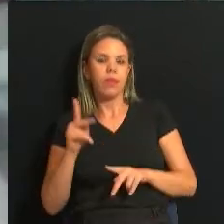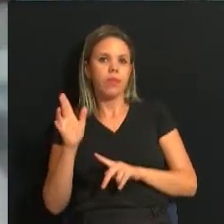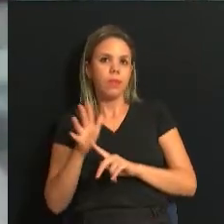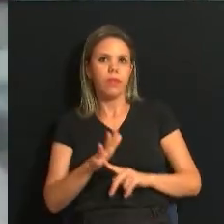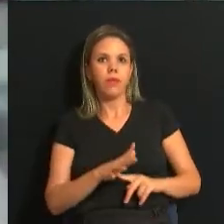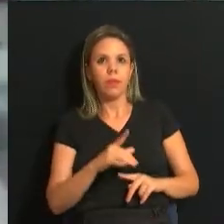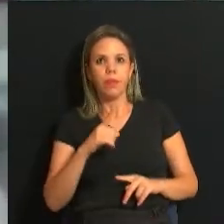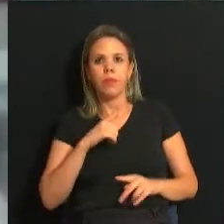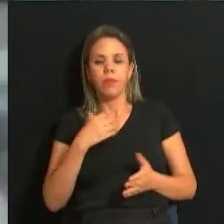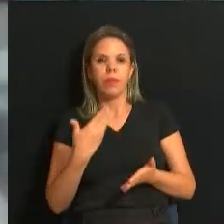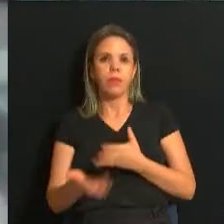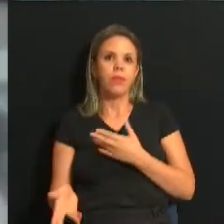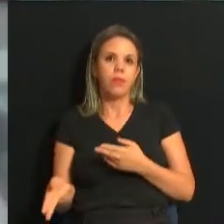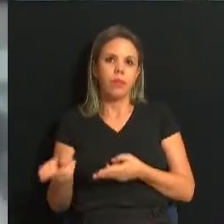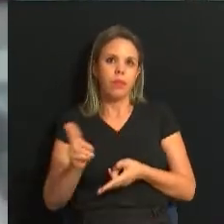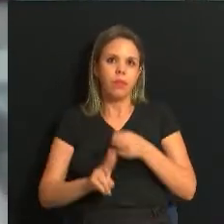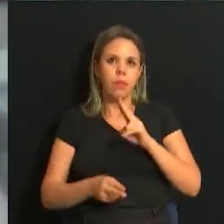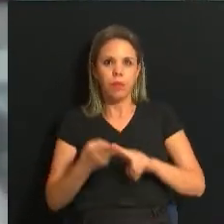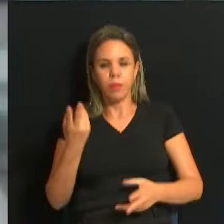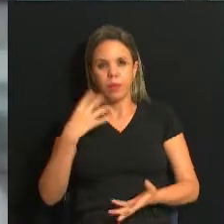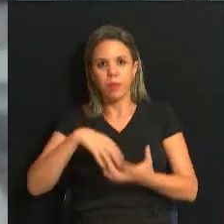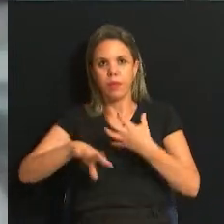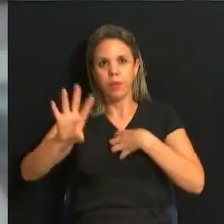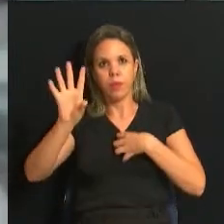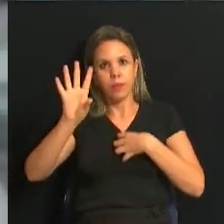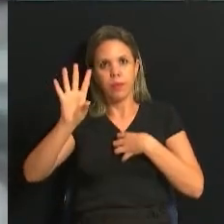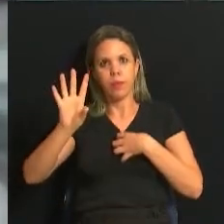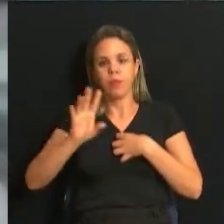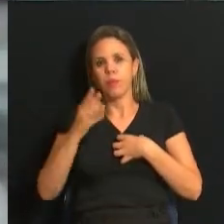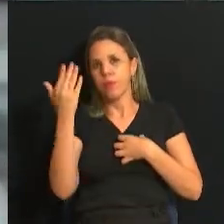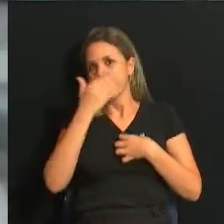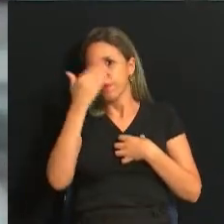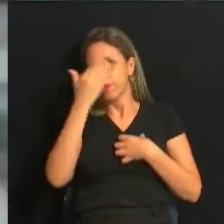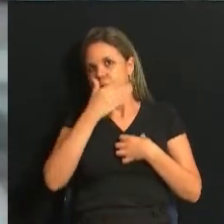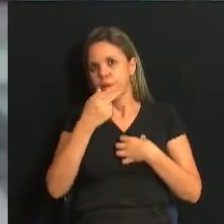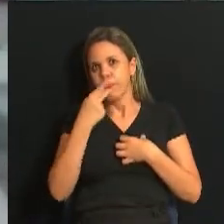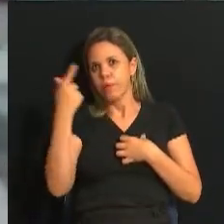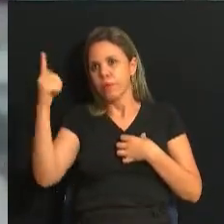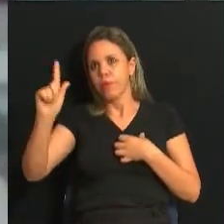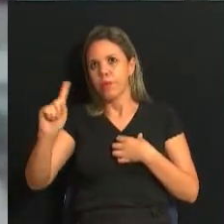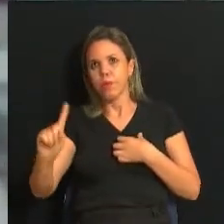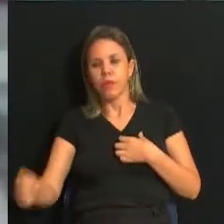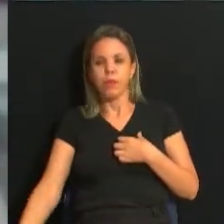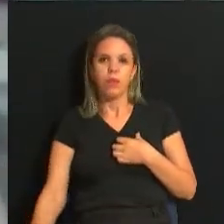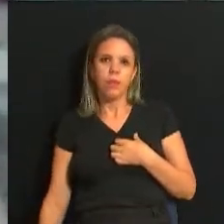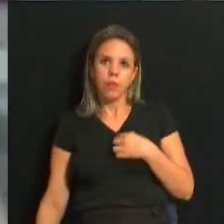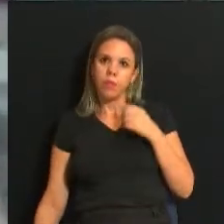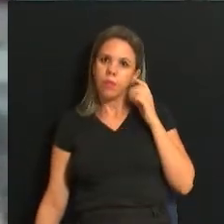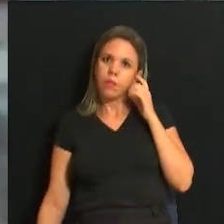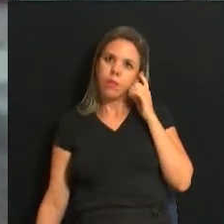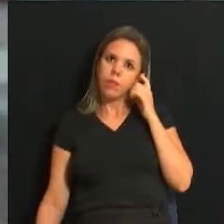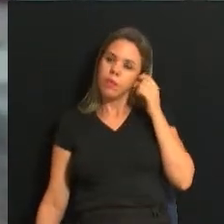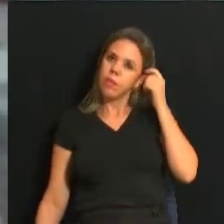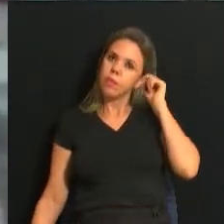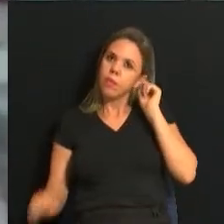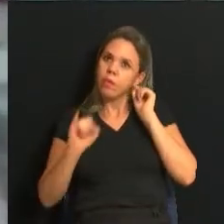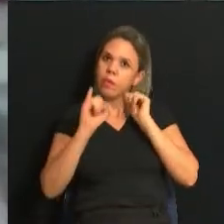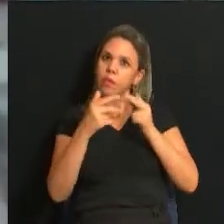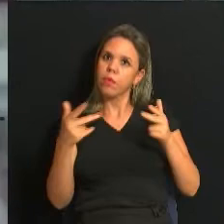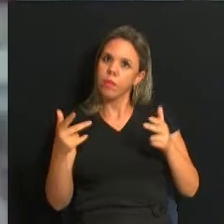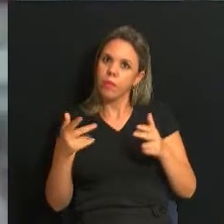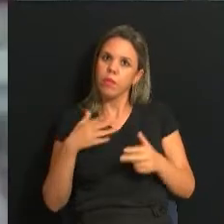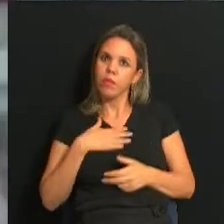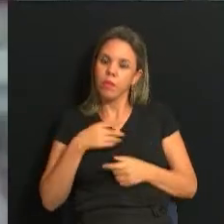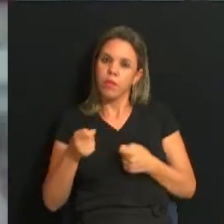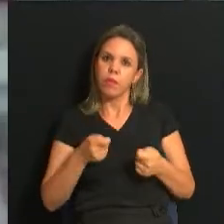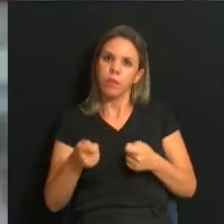perco a minha habilidade de empatia, eu já não vejo o lugar de fala do outro. E se algo foge do meu